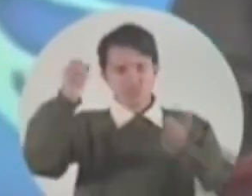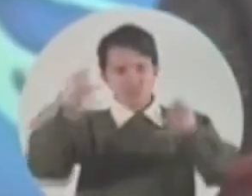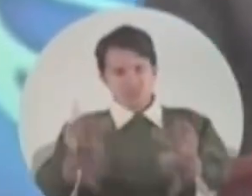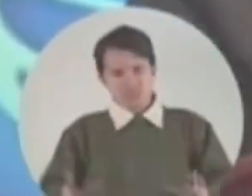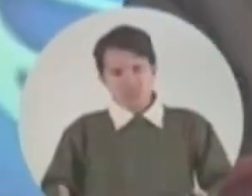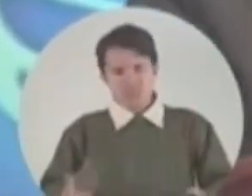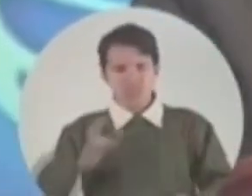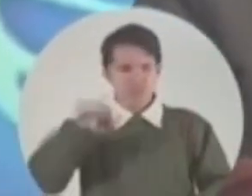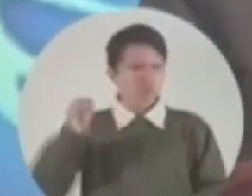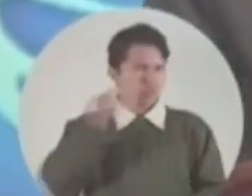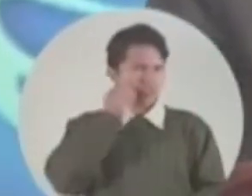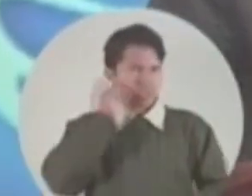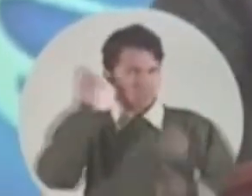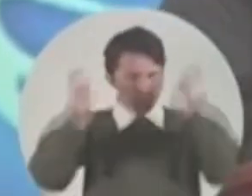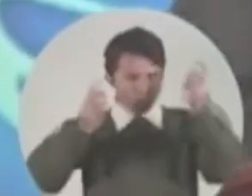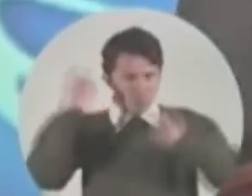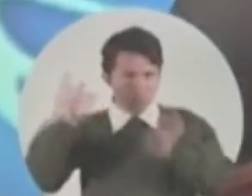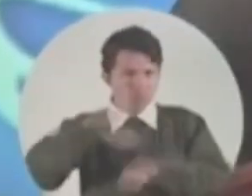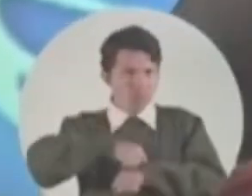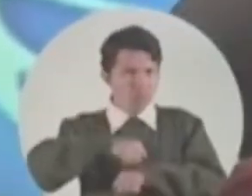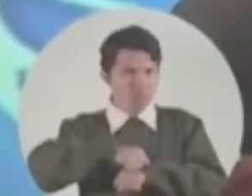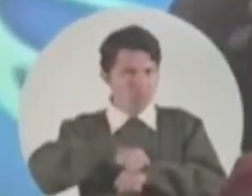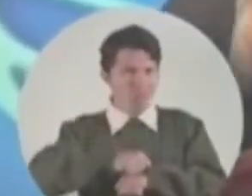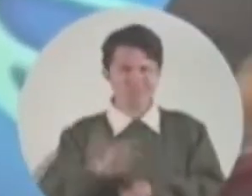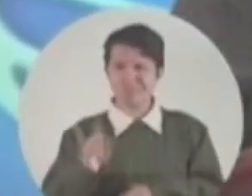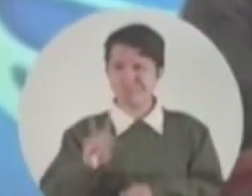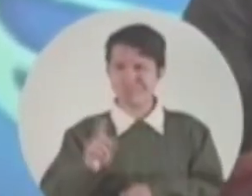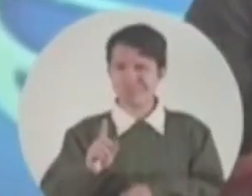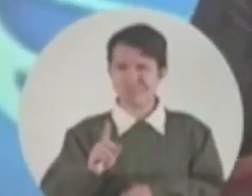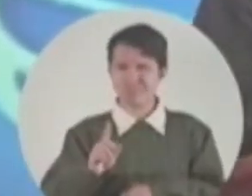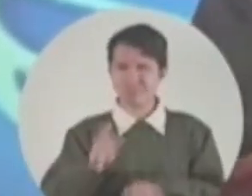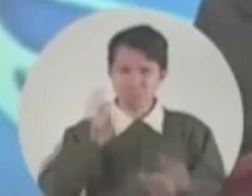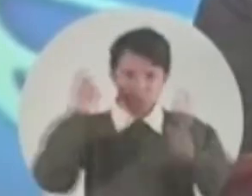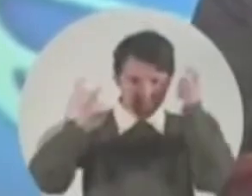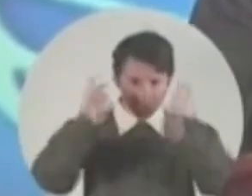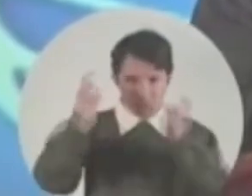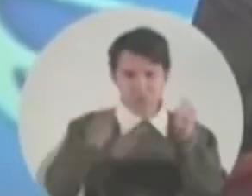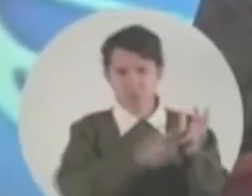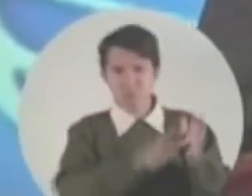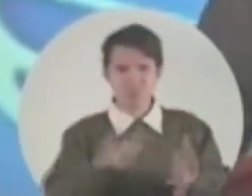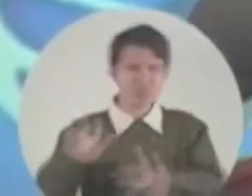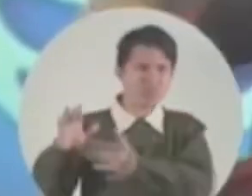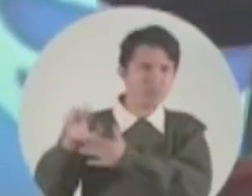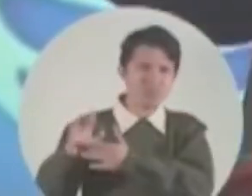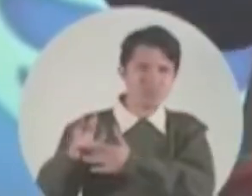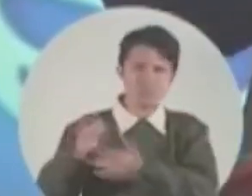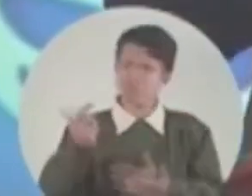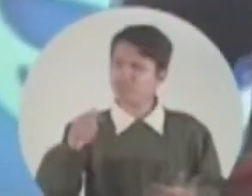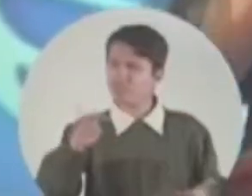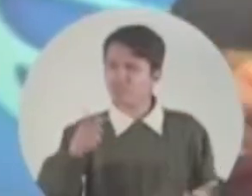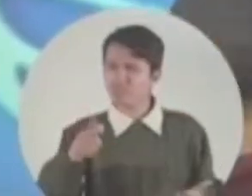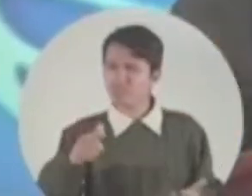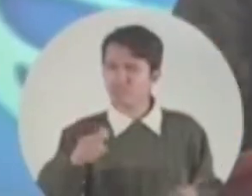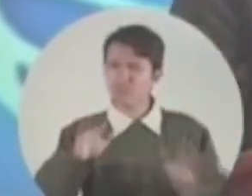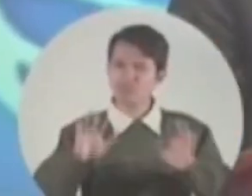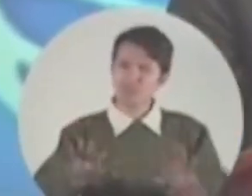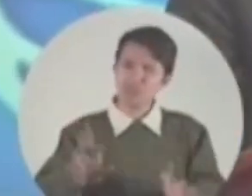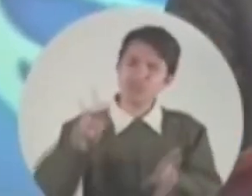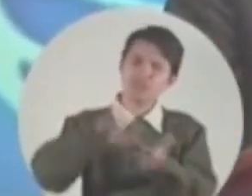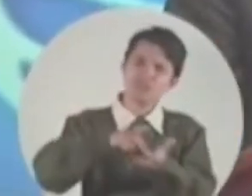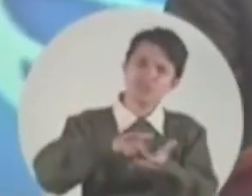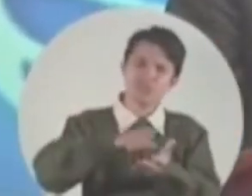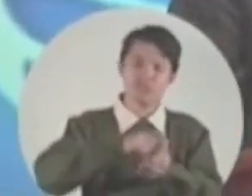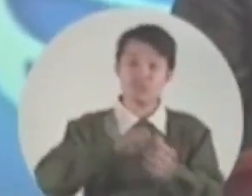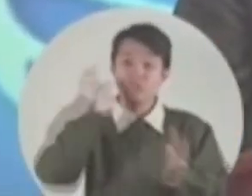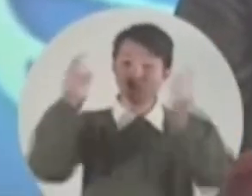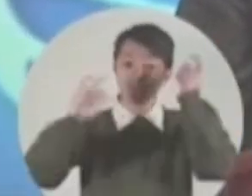gente que ele estava pouco ligando com os pobres, que ele estava pouco ligando com Jesus,